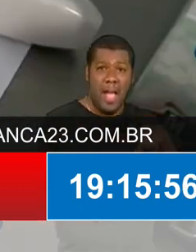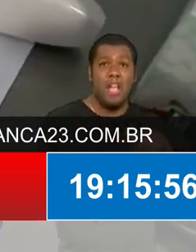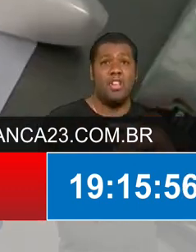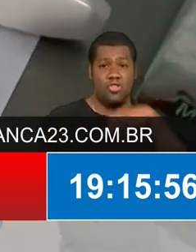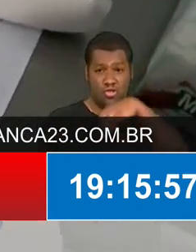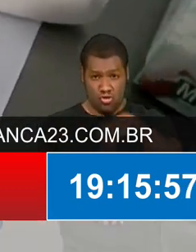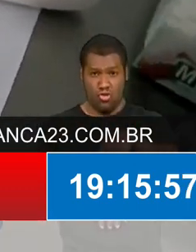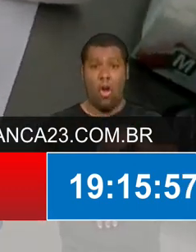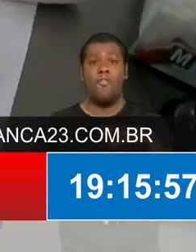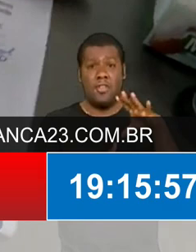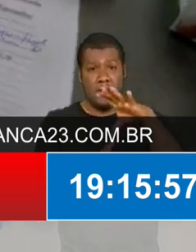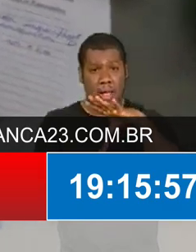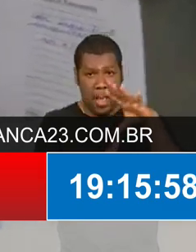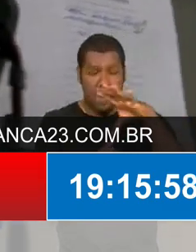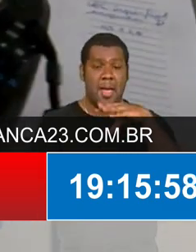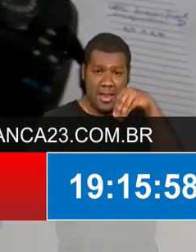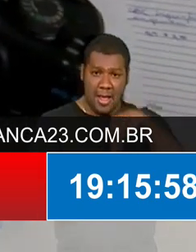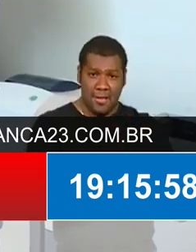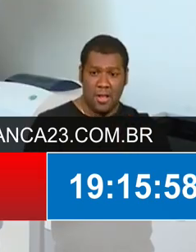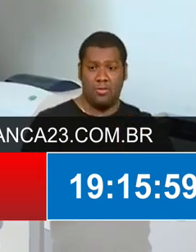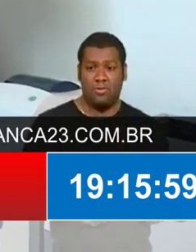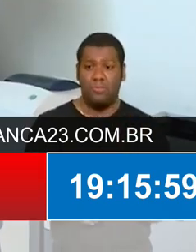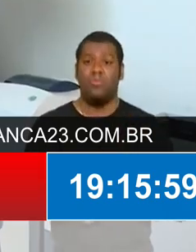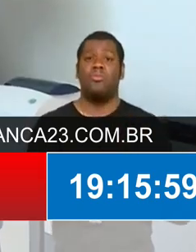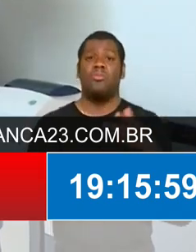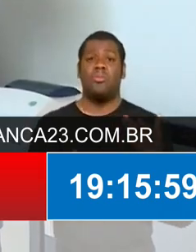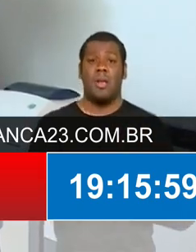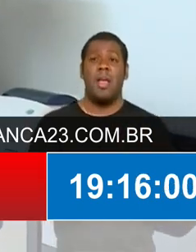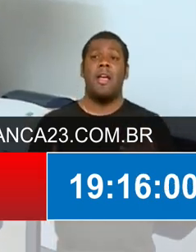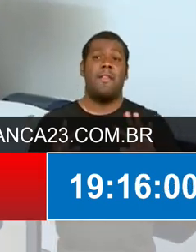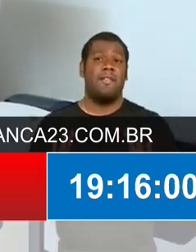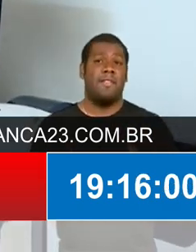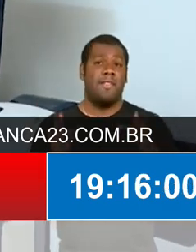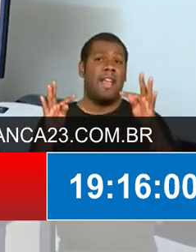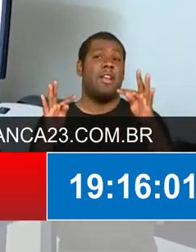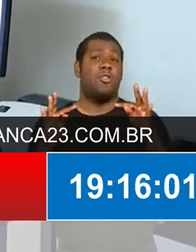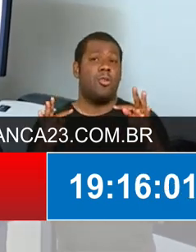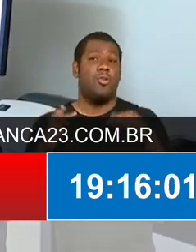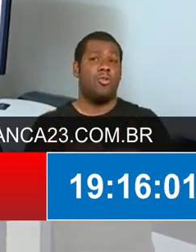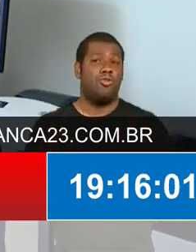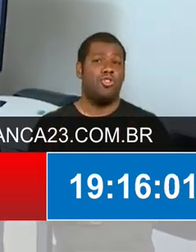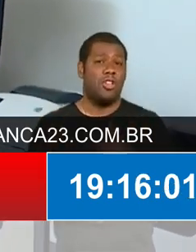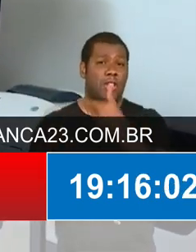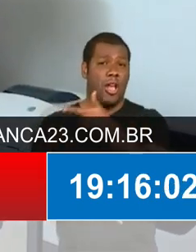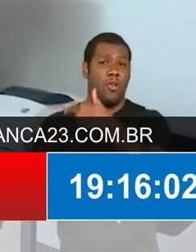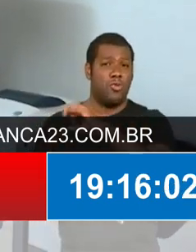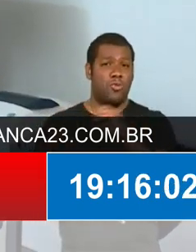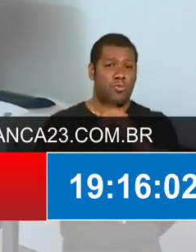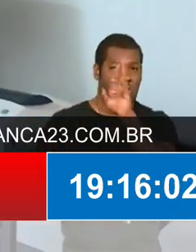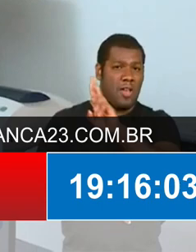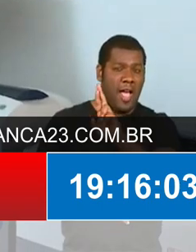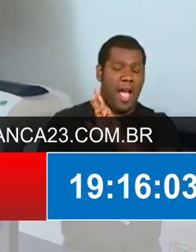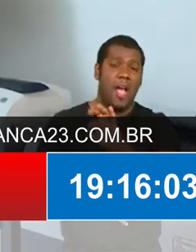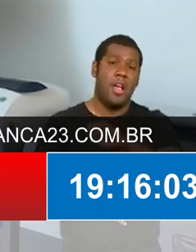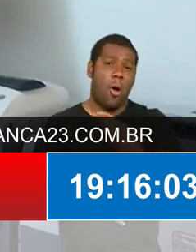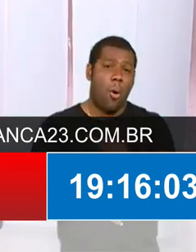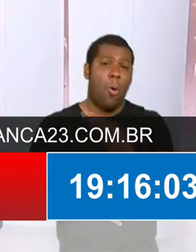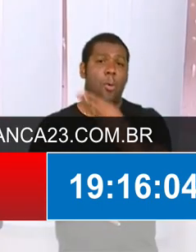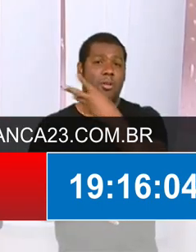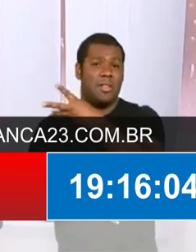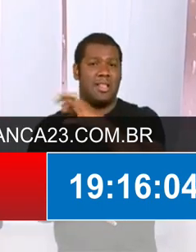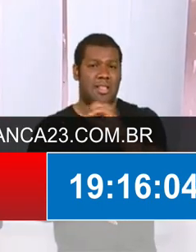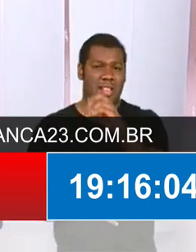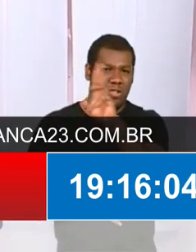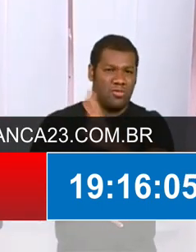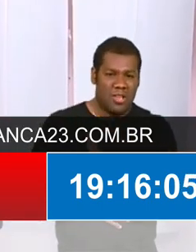Latina. O custo do tratamento gira em torno de R$200 a R$300 por lesão de pele com até 1 centímetro.